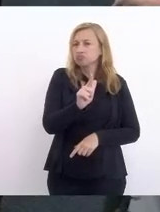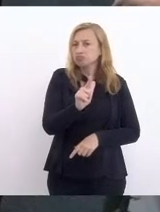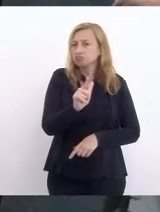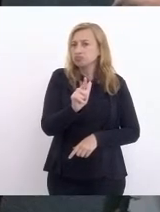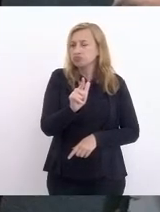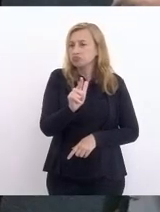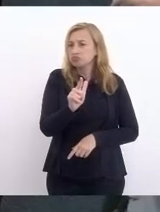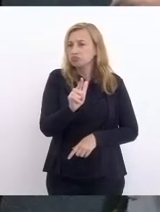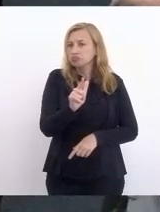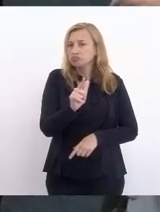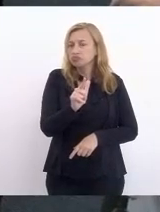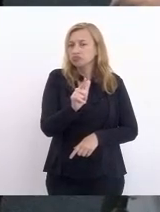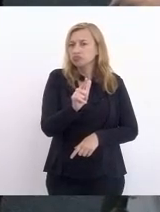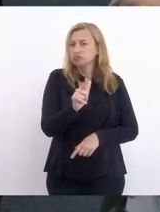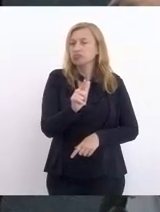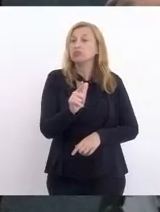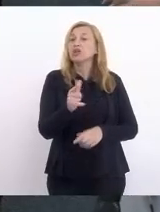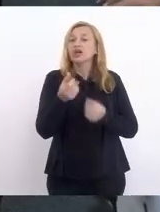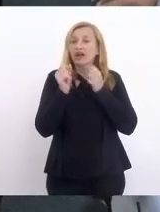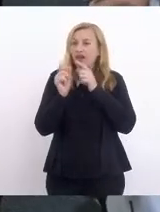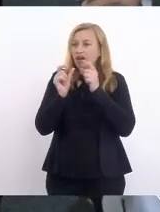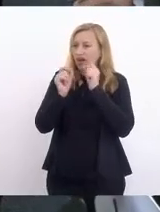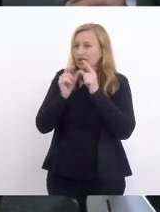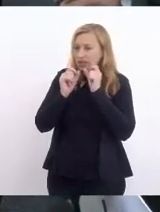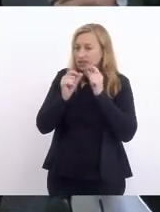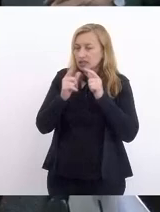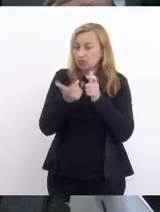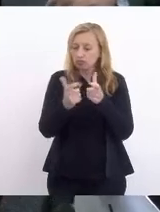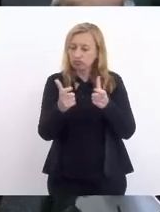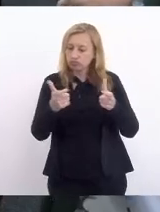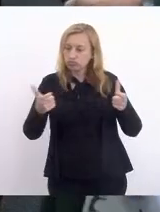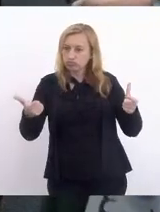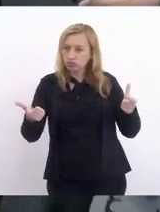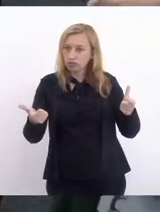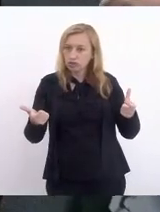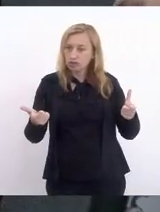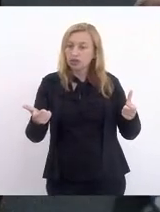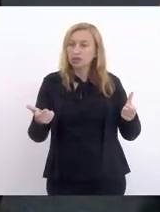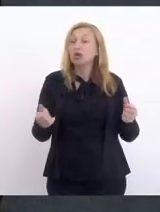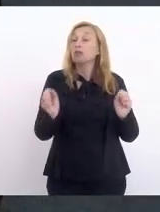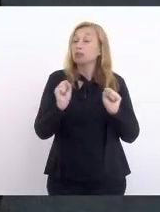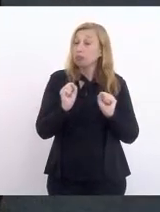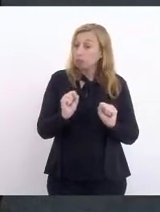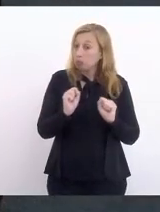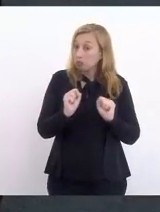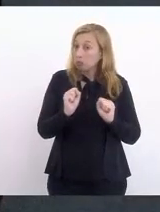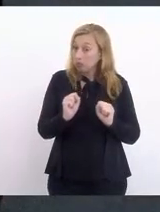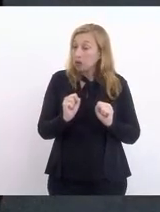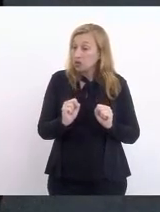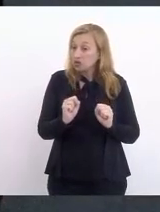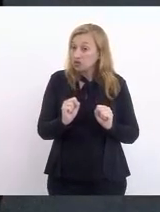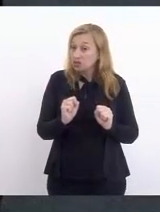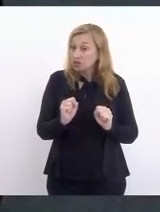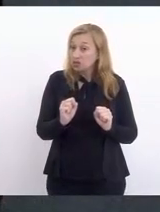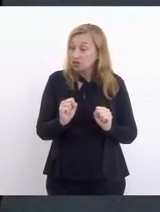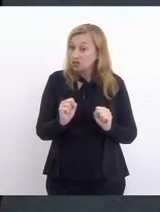aderir essas reclamações tem sido muito grandes e isso pode caracterizar